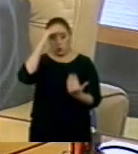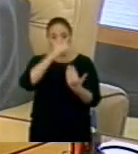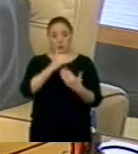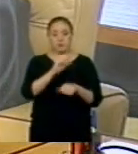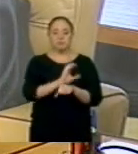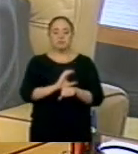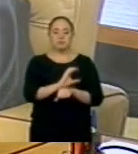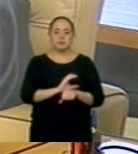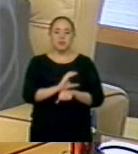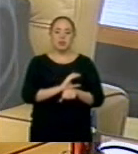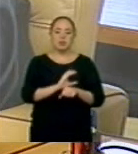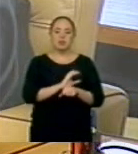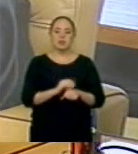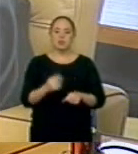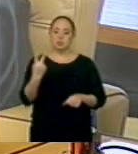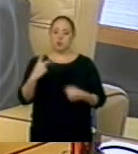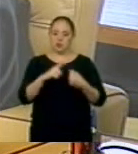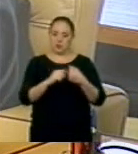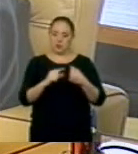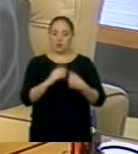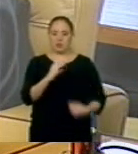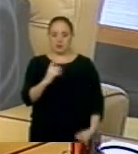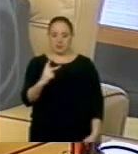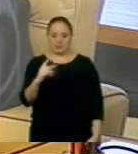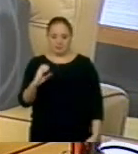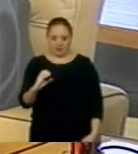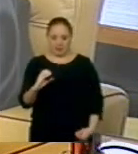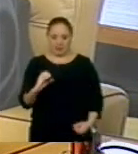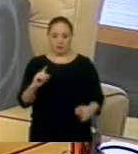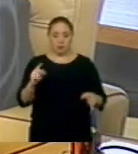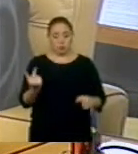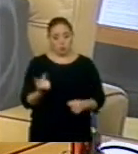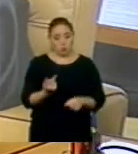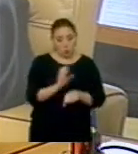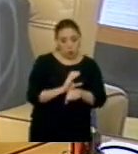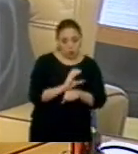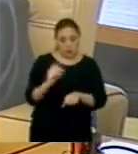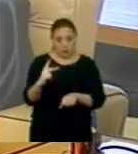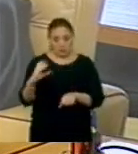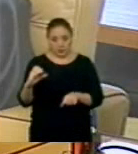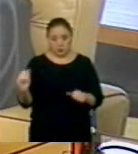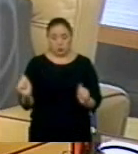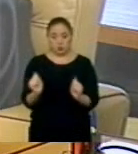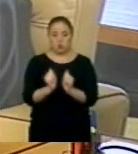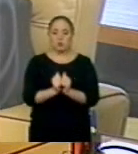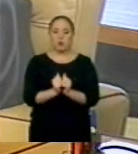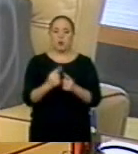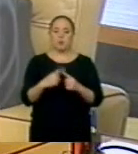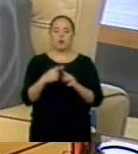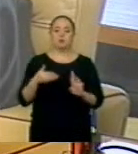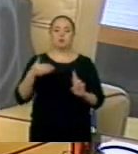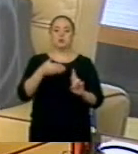Constituição de dois artigos do Código de Processo Penal, em conjunto, pois se refere individualmente ao